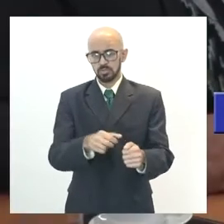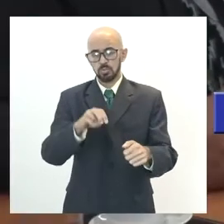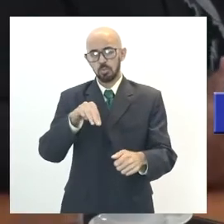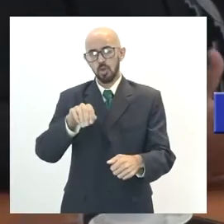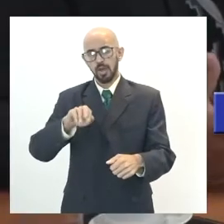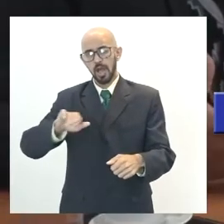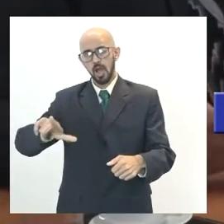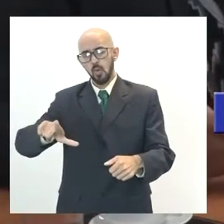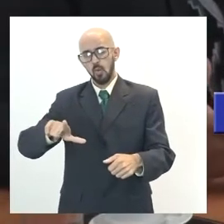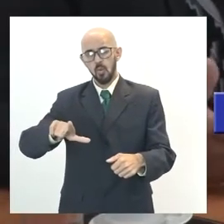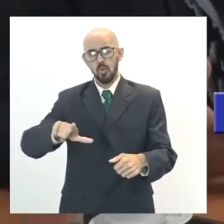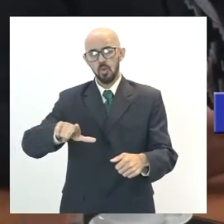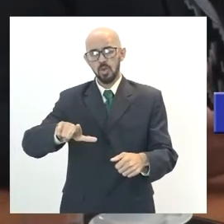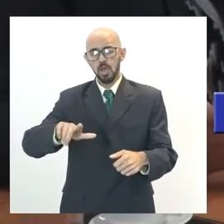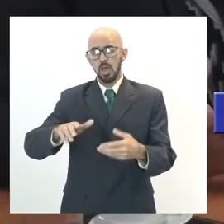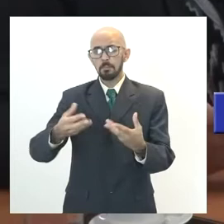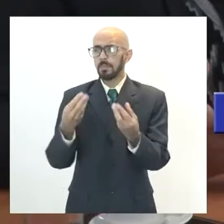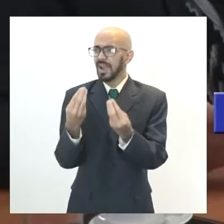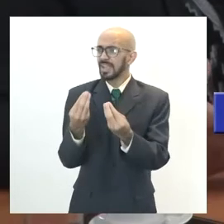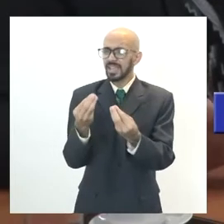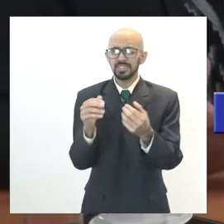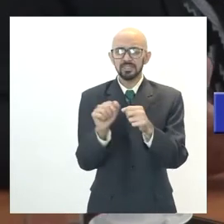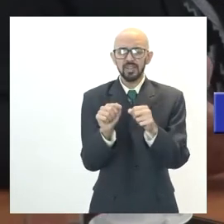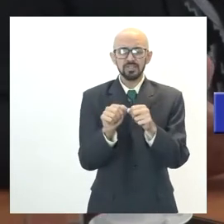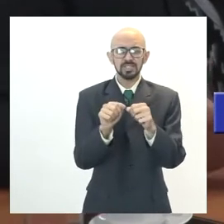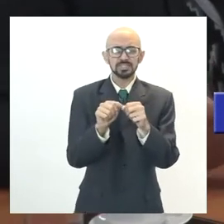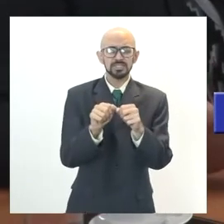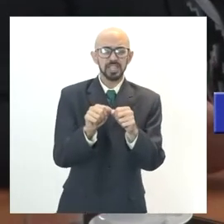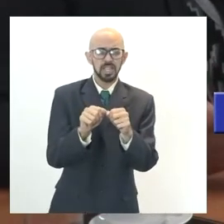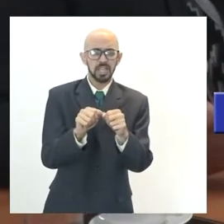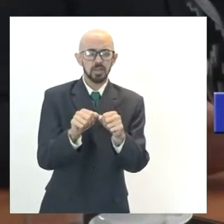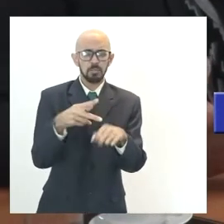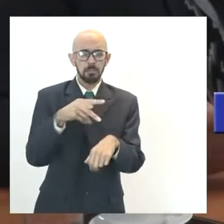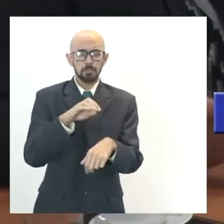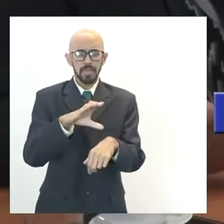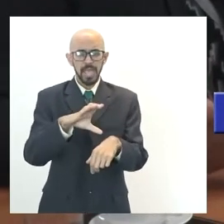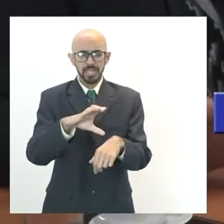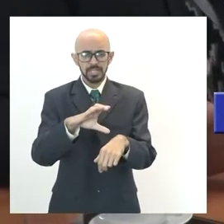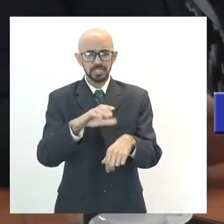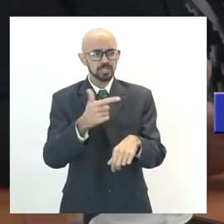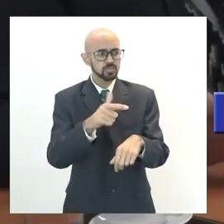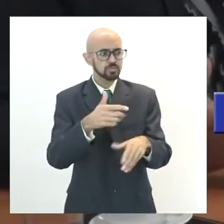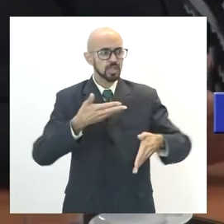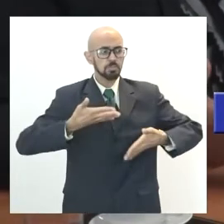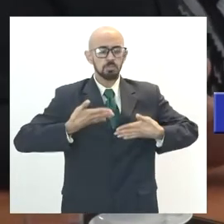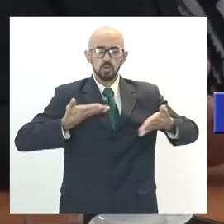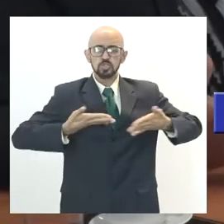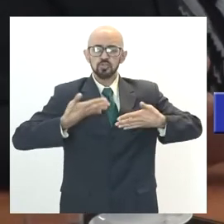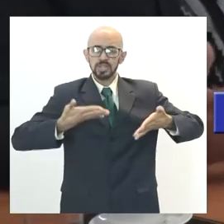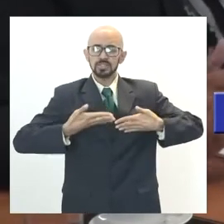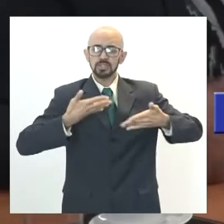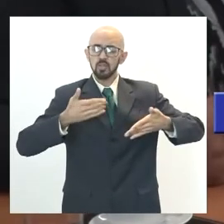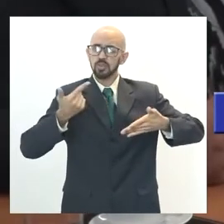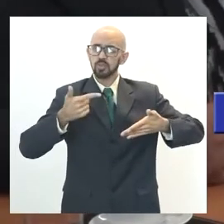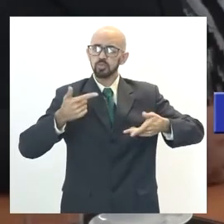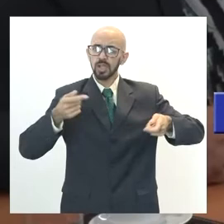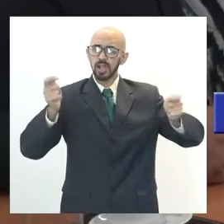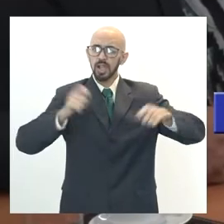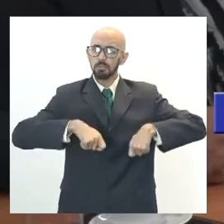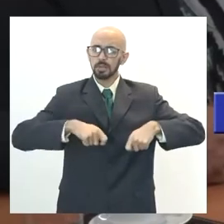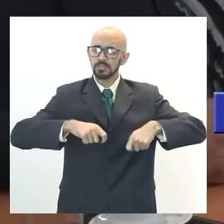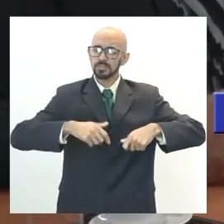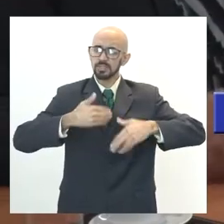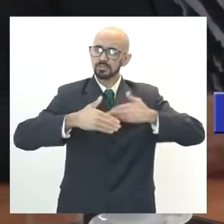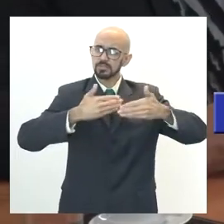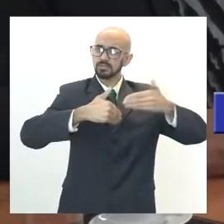eu tô aqui que vai fazer mas vai querer implementar uma PEC sem motivação e sem ficar sem nenhuma